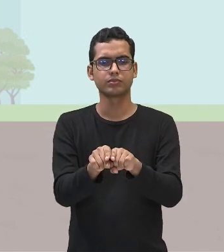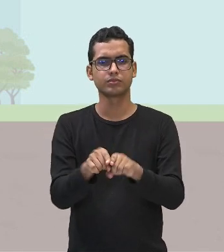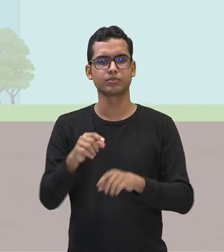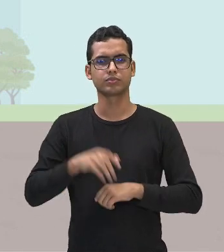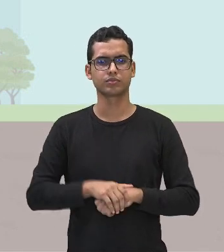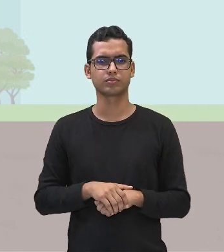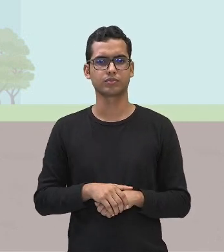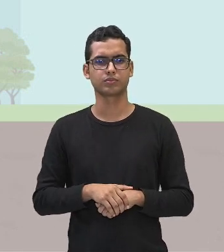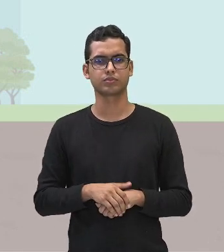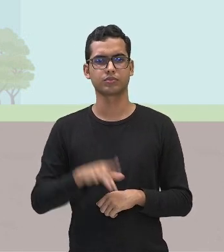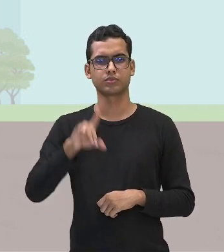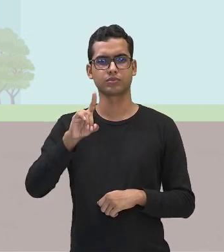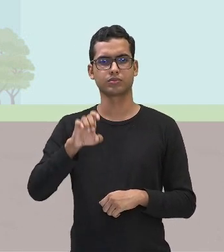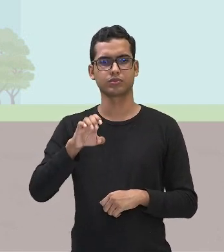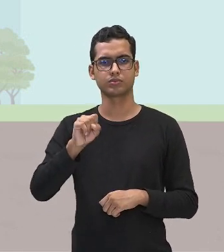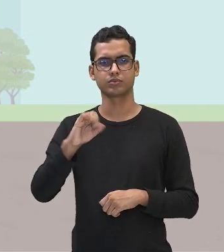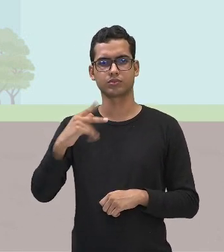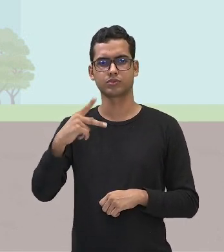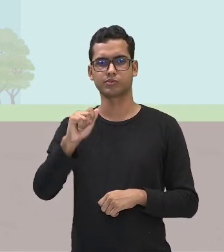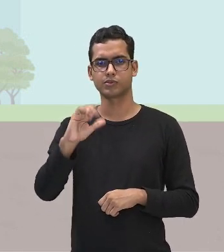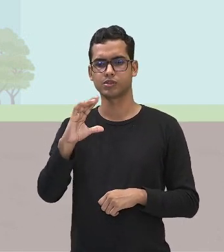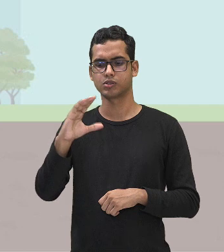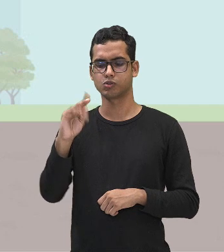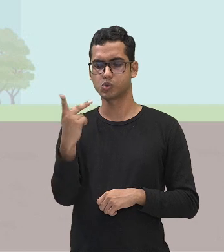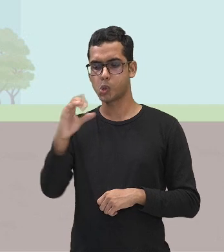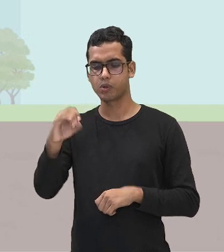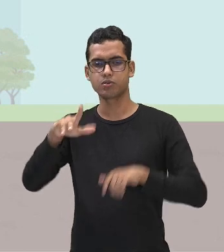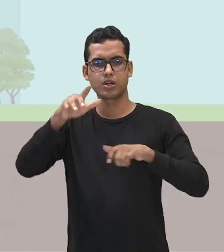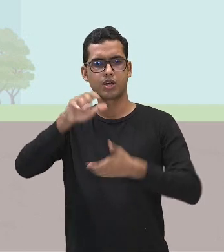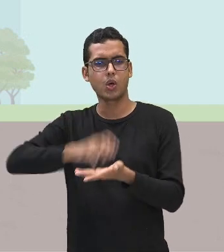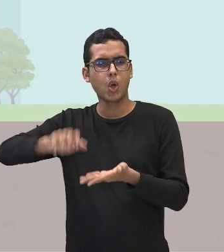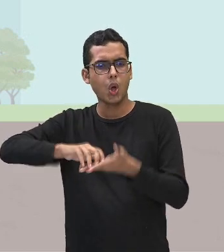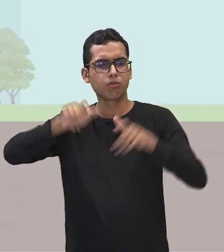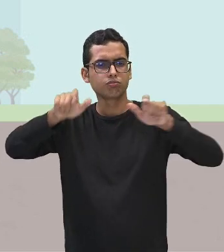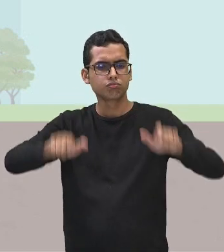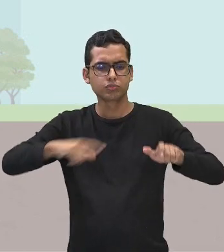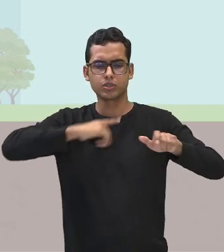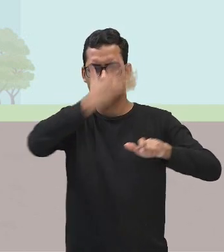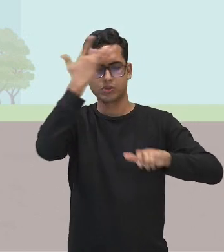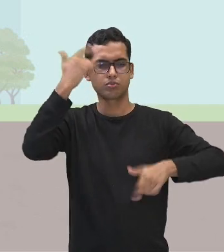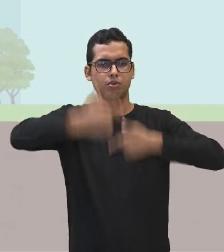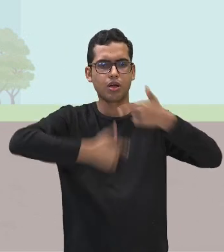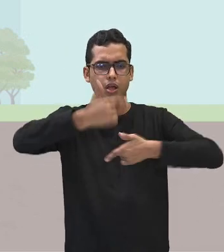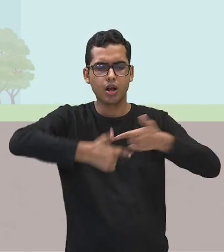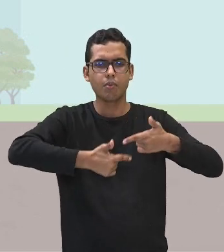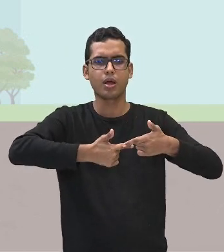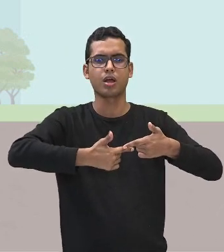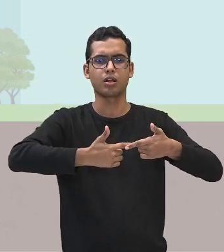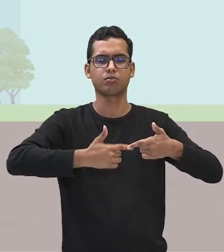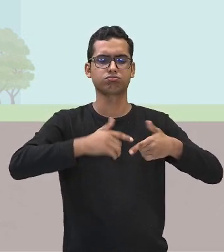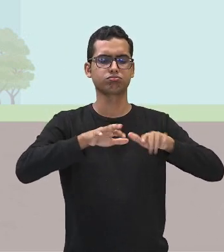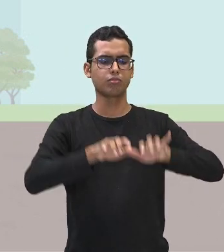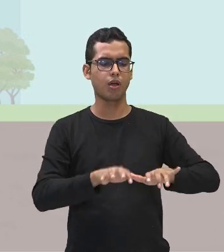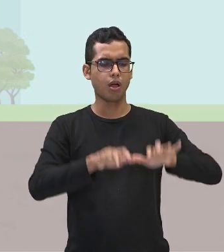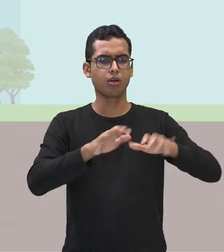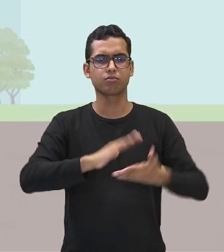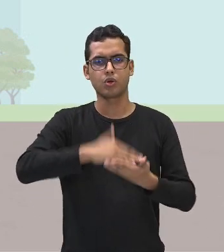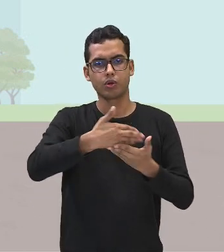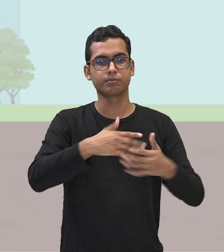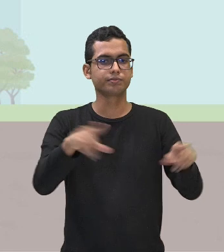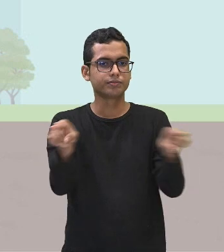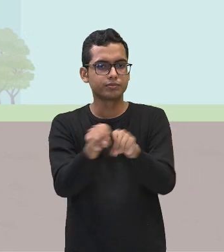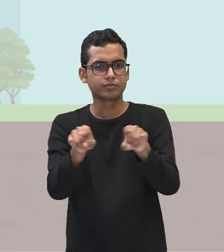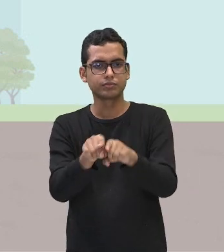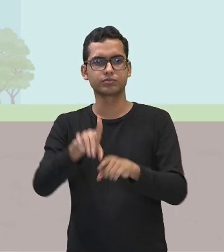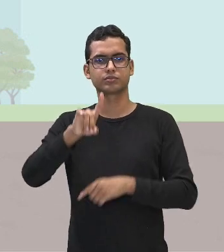onde as pessoas trabalham. El desvão, que vai ser ali o sótão da casa, aquela parte entre o telhado, né, e a